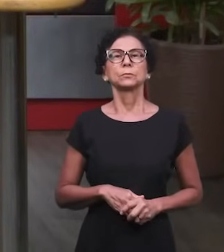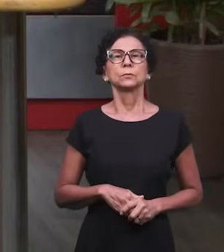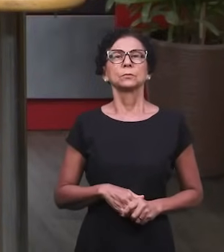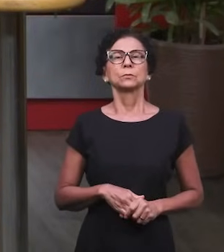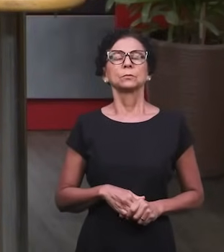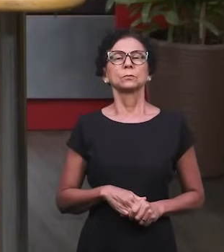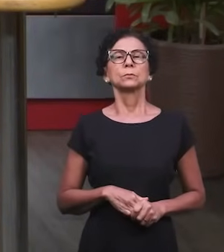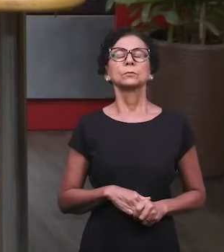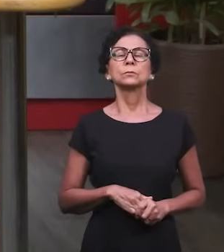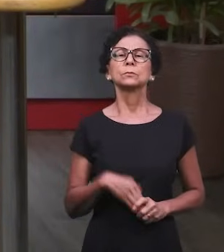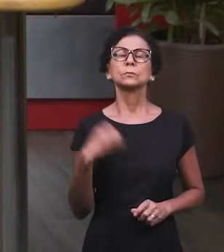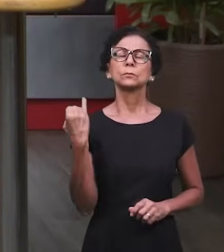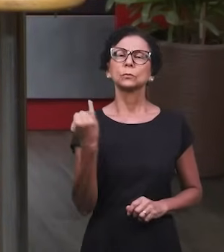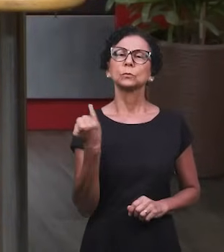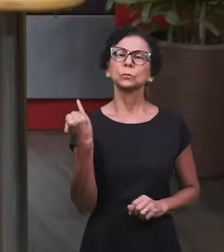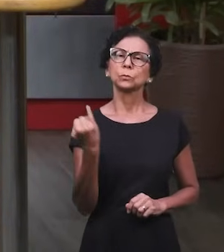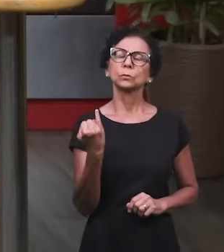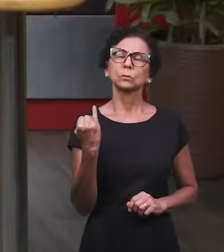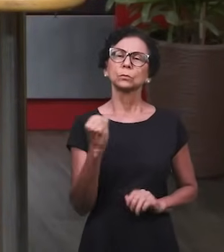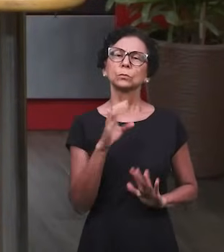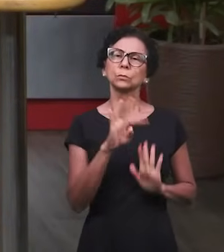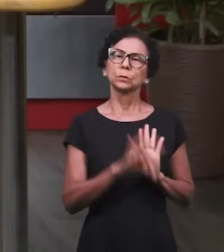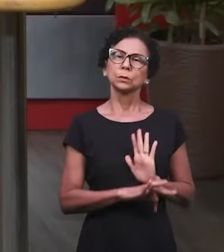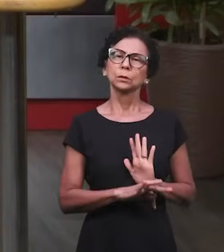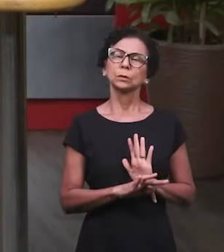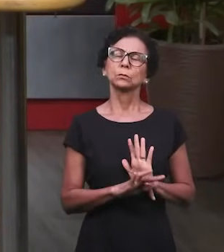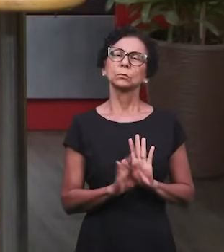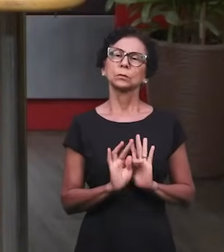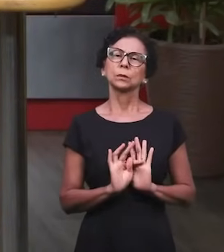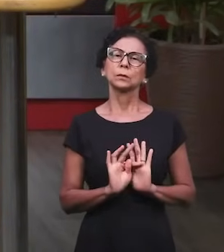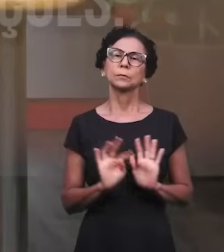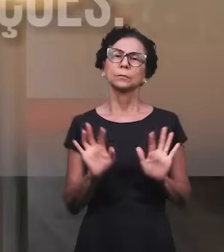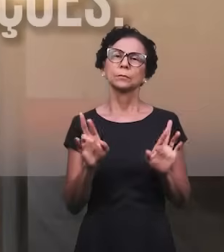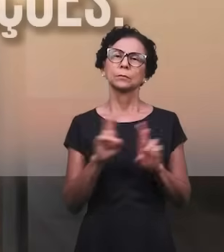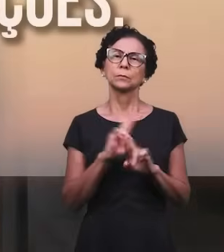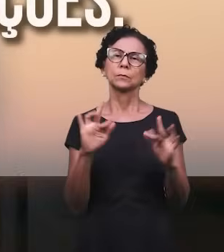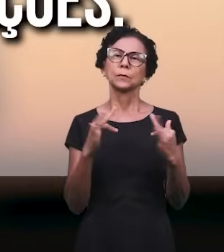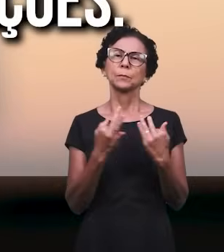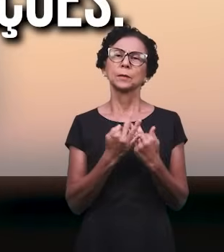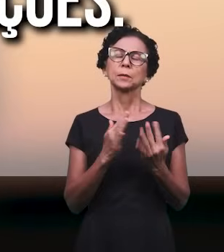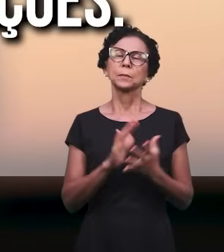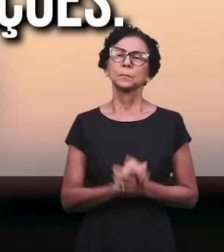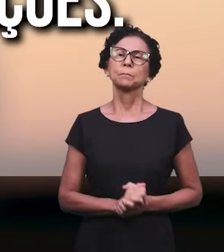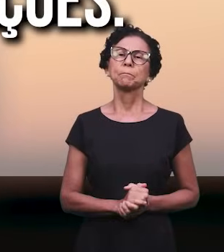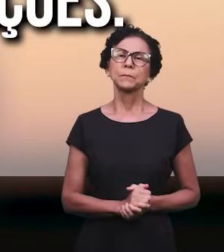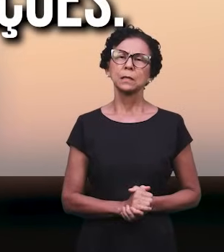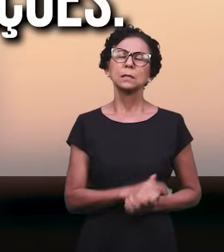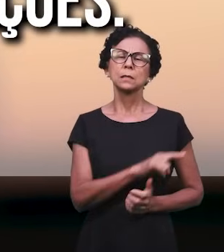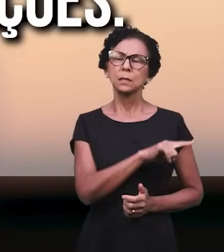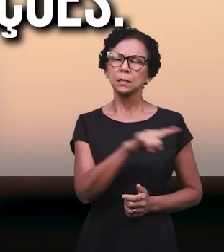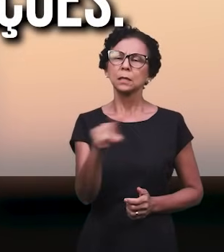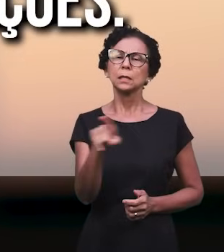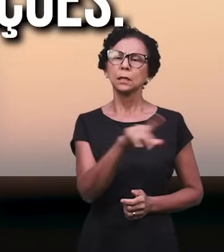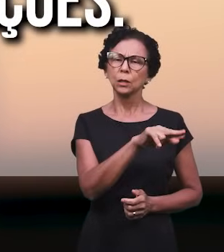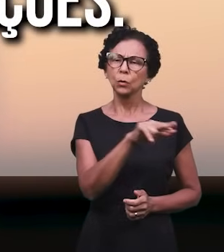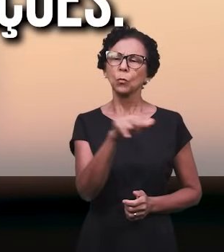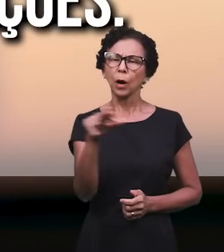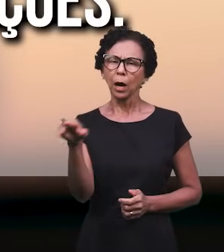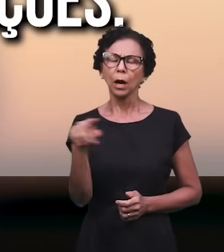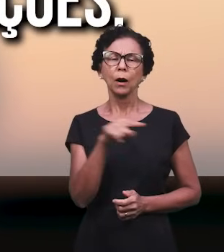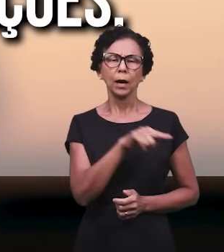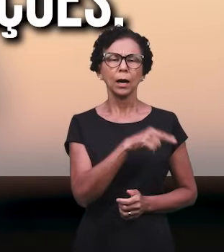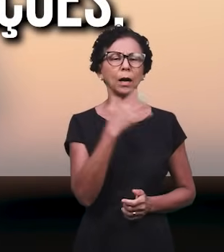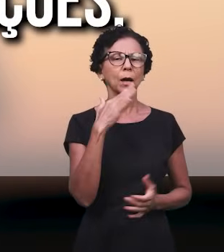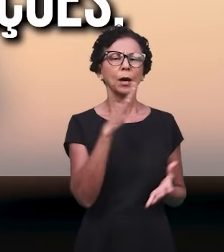texto muito importante para a família né o texto aqui primeiro P 37 diz assim igualmente vós maridos